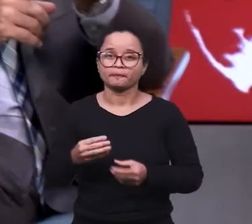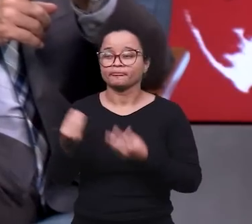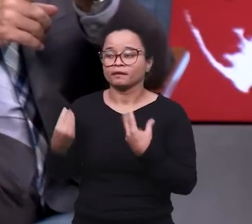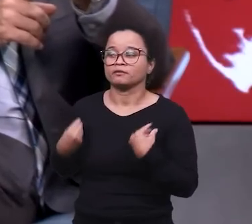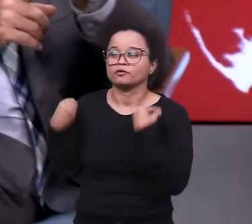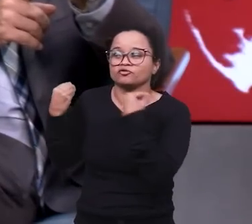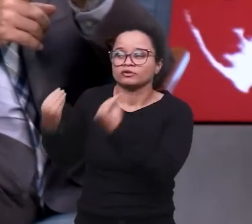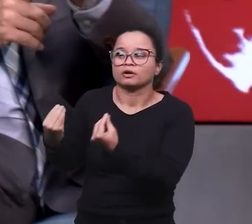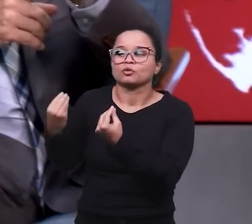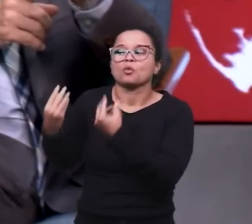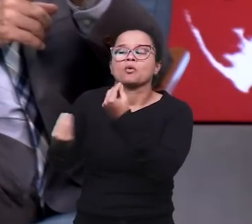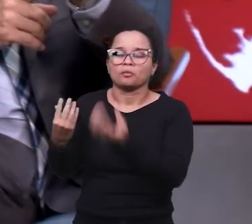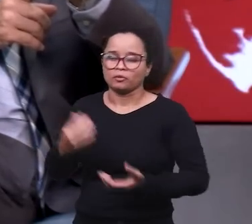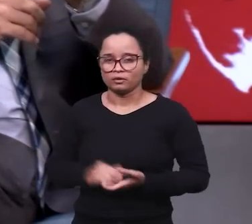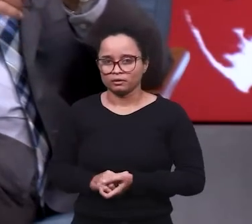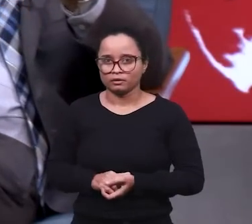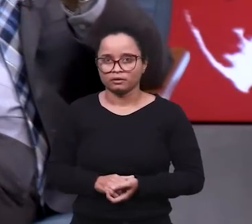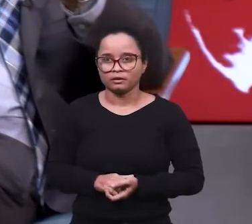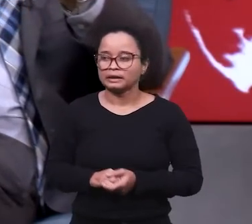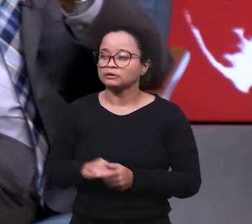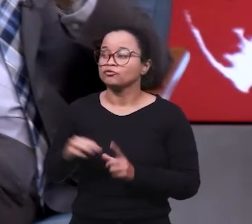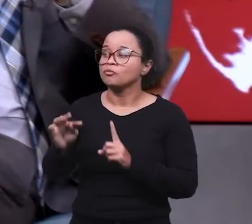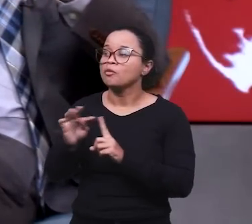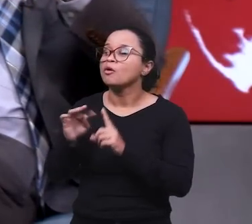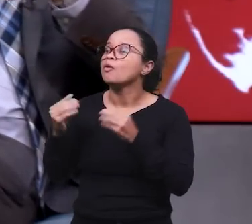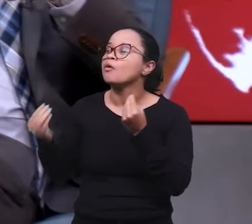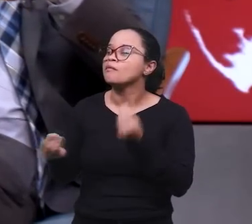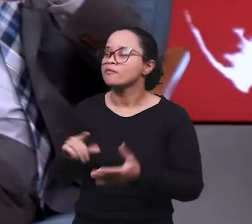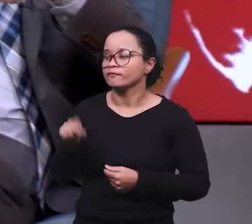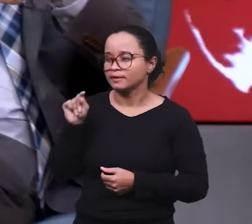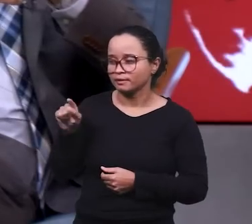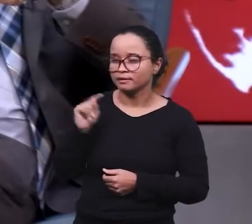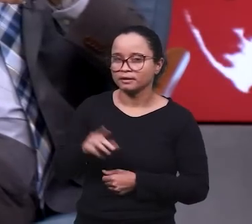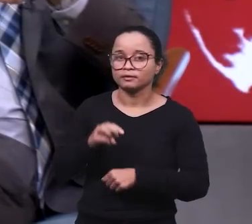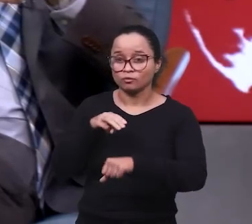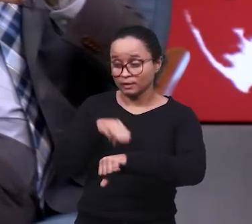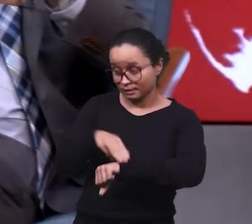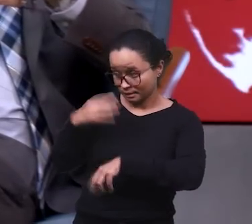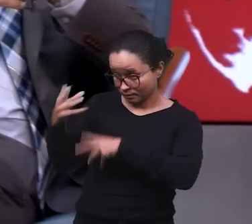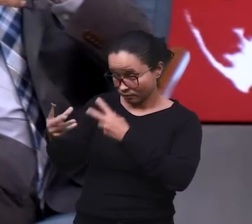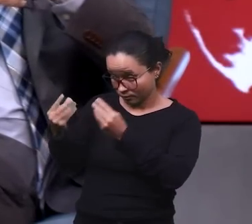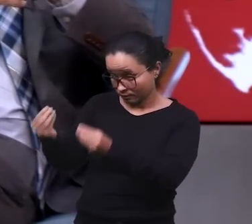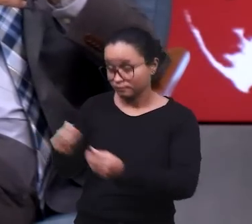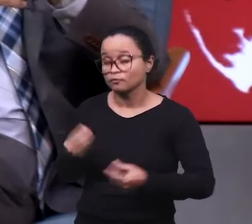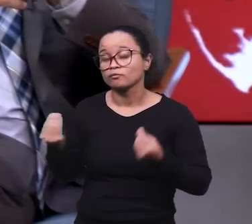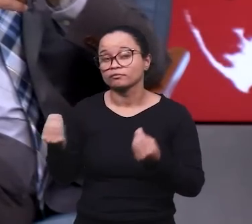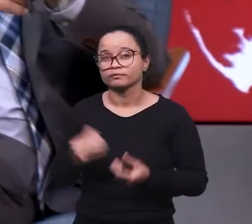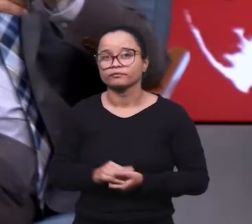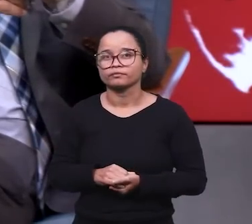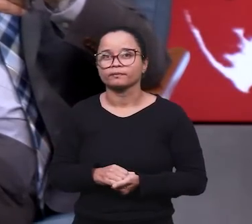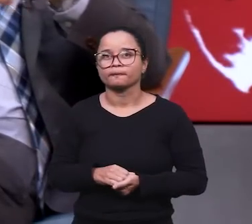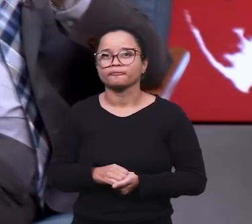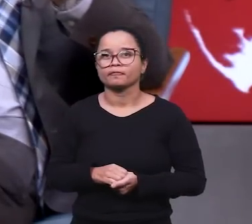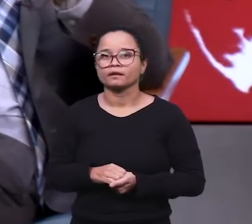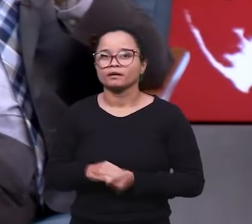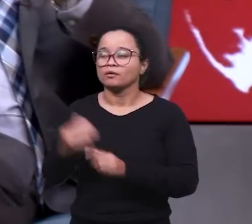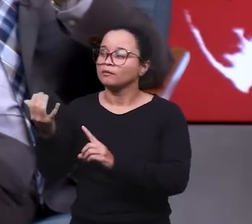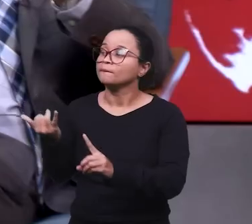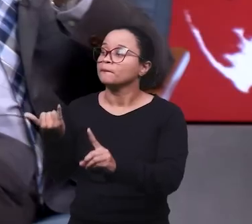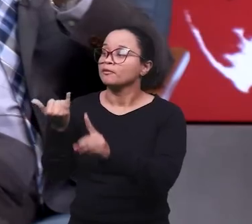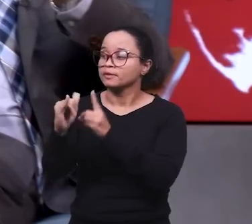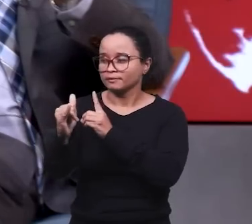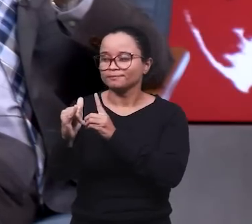Que te foi dado de que forma? Timóteo, você recebeu o ministério de que forma? Você recebeu